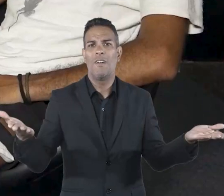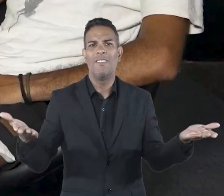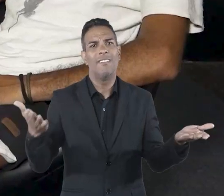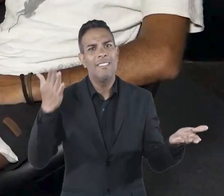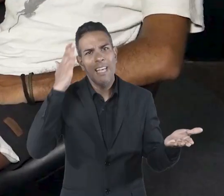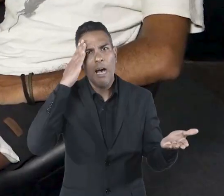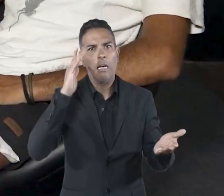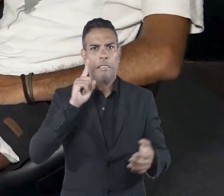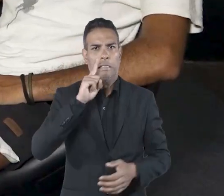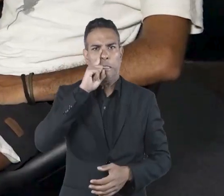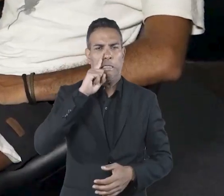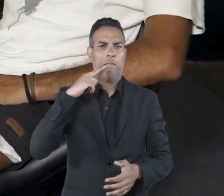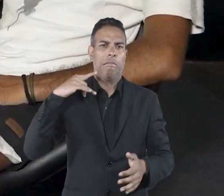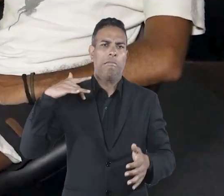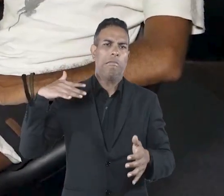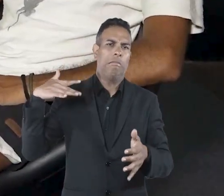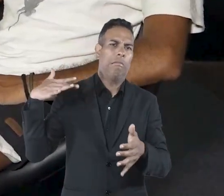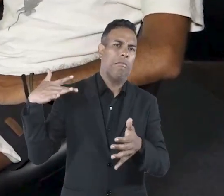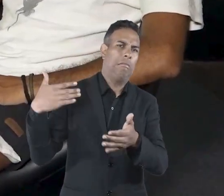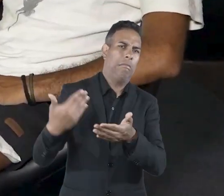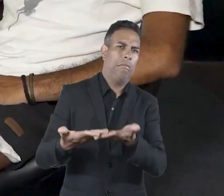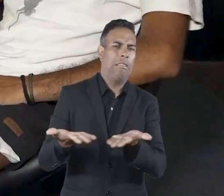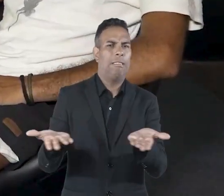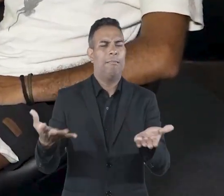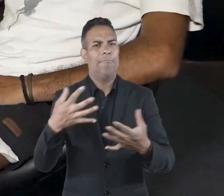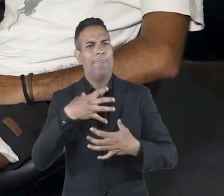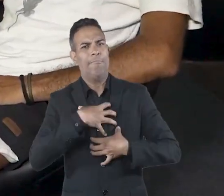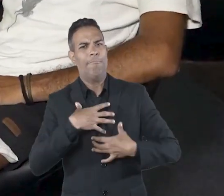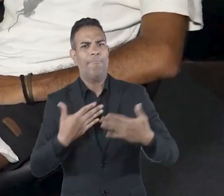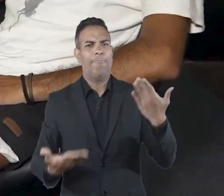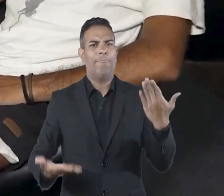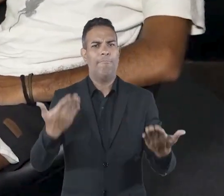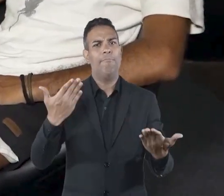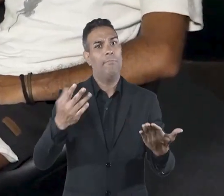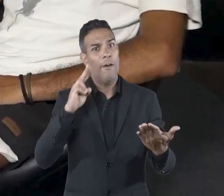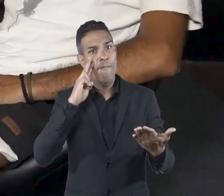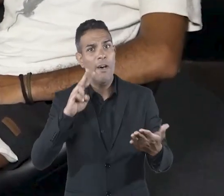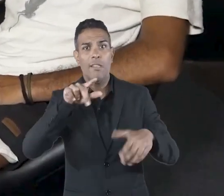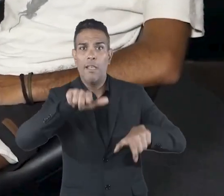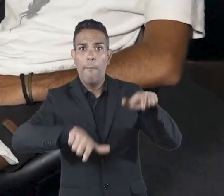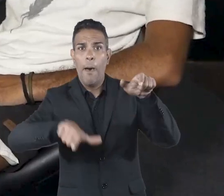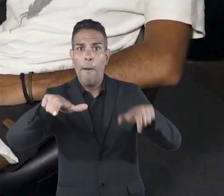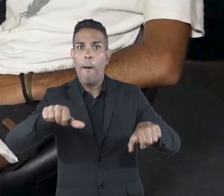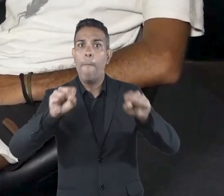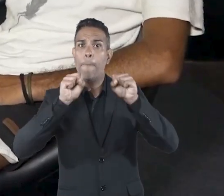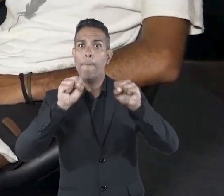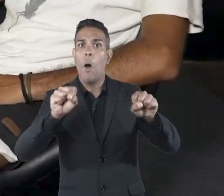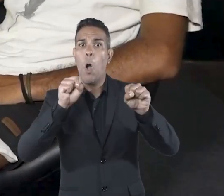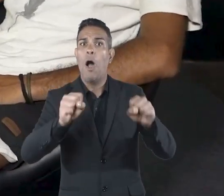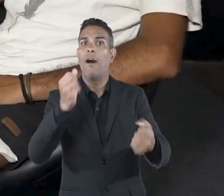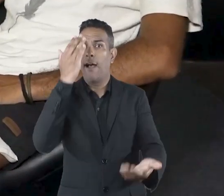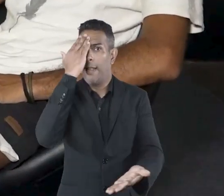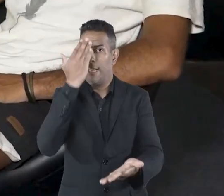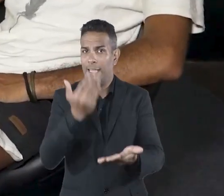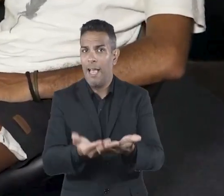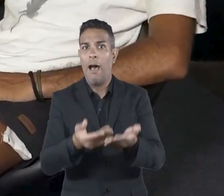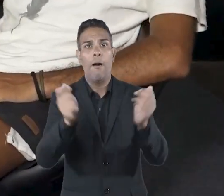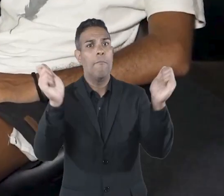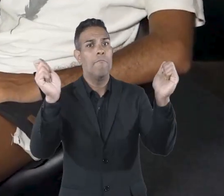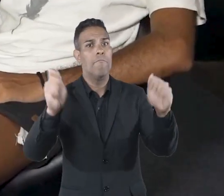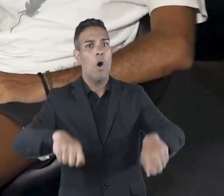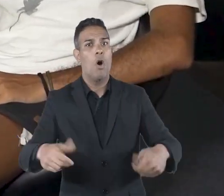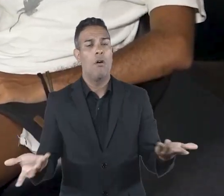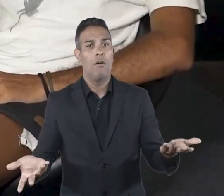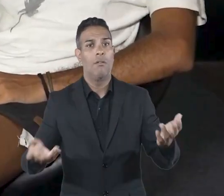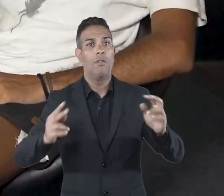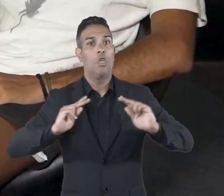uma grande parcela, já que a gente também falou do risco de ter passado por isso, acaba te tornando essa pessoa, então são